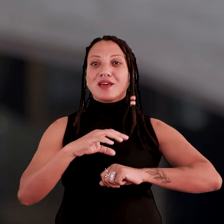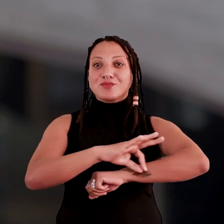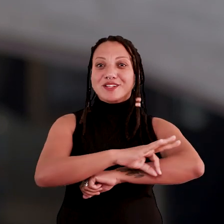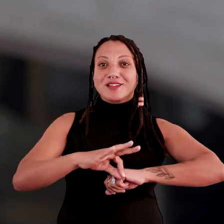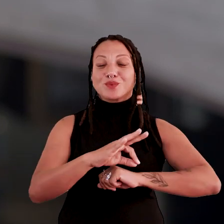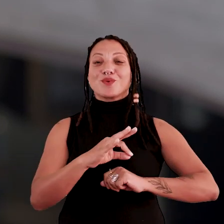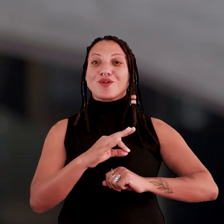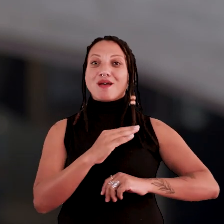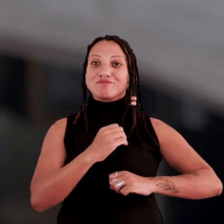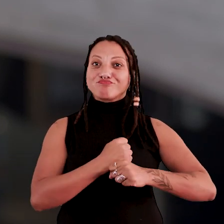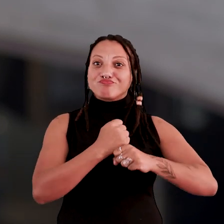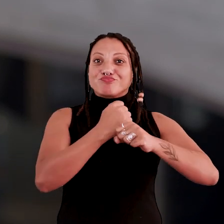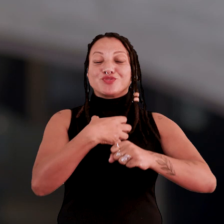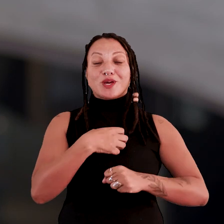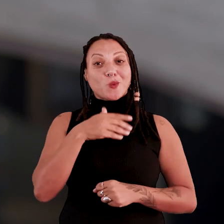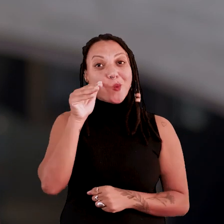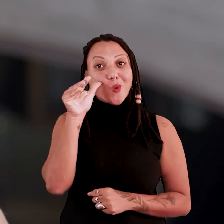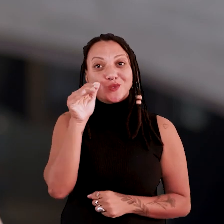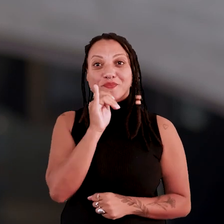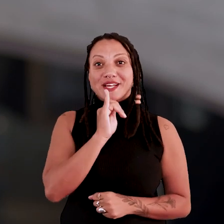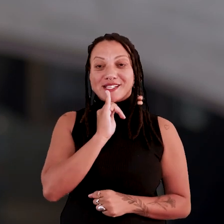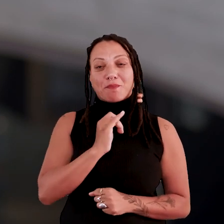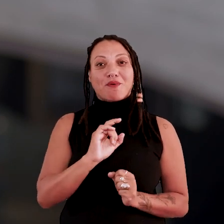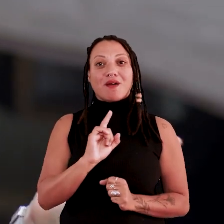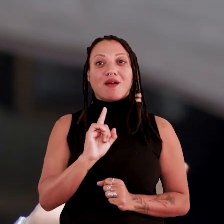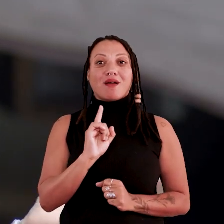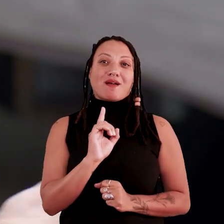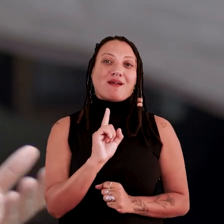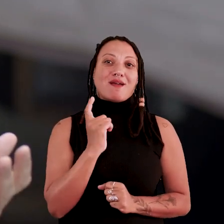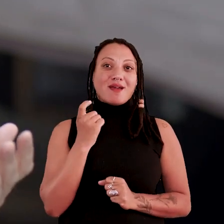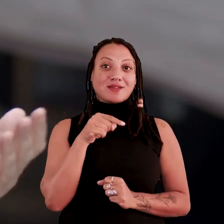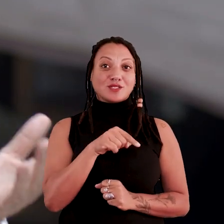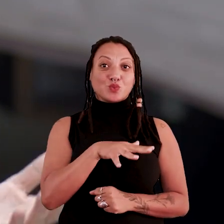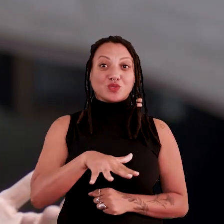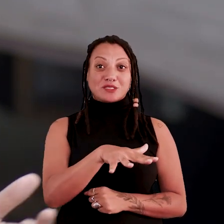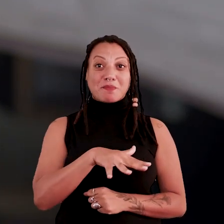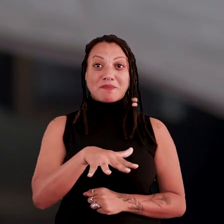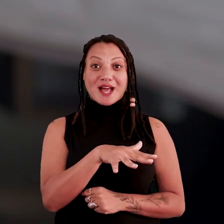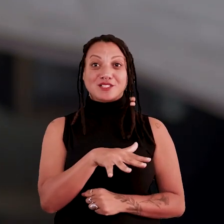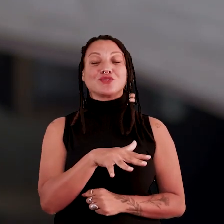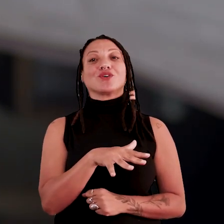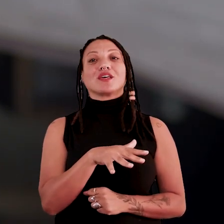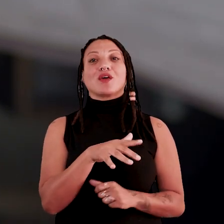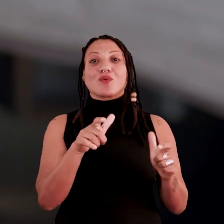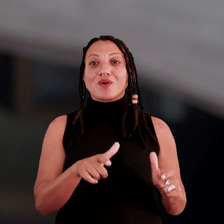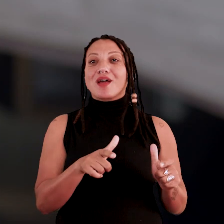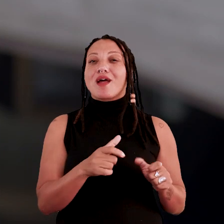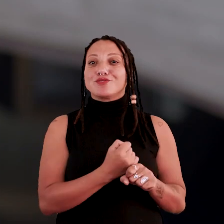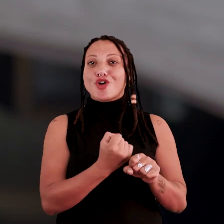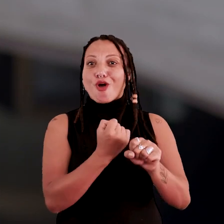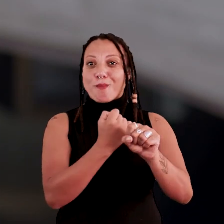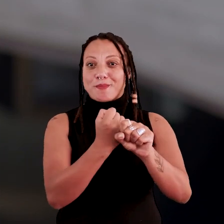um espaço que hoje é um grande canteiro de obras. Antes da pandemia, em 2019, ele era o